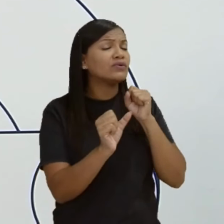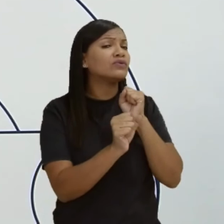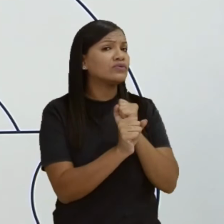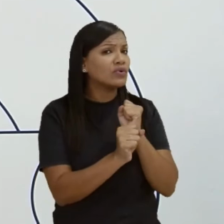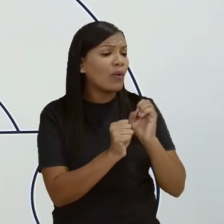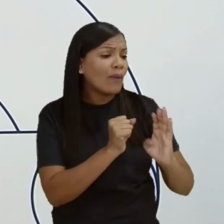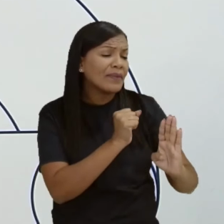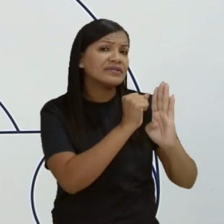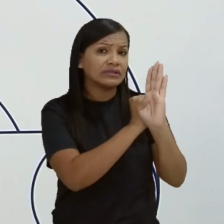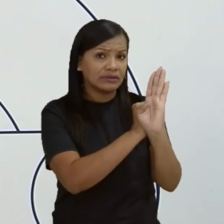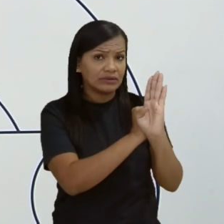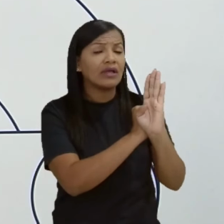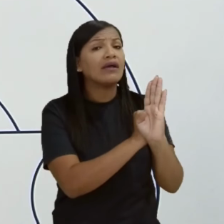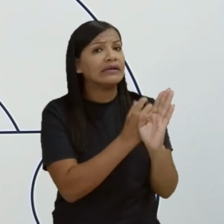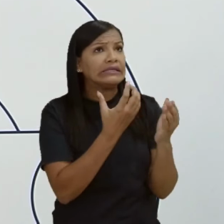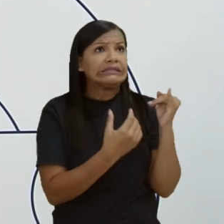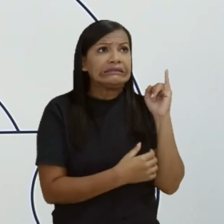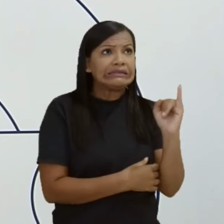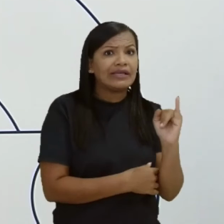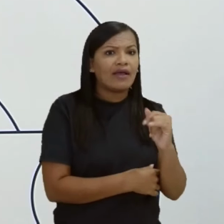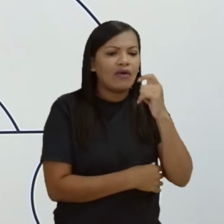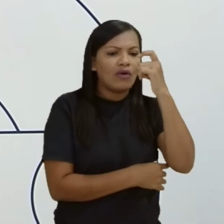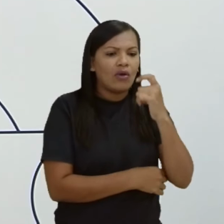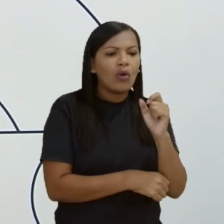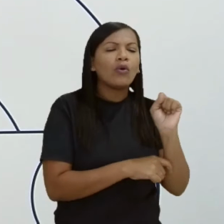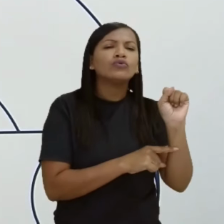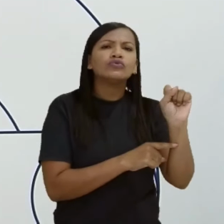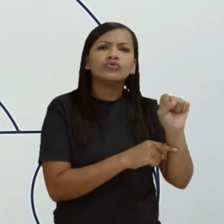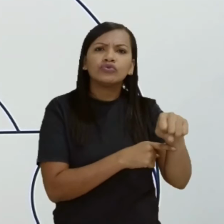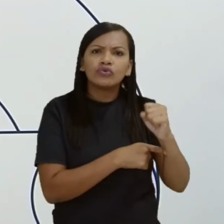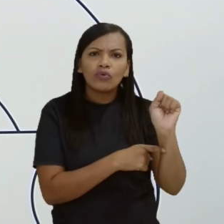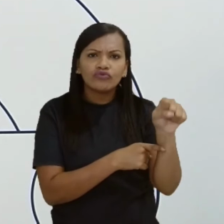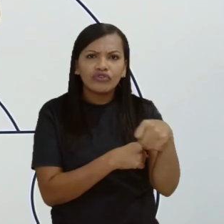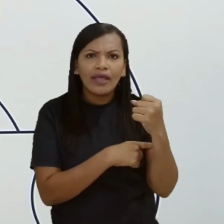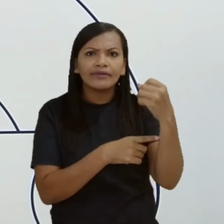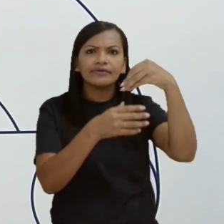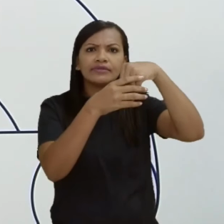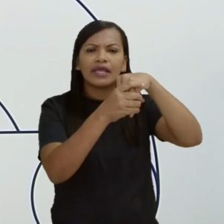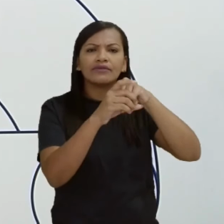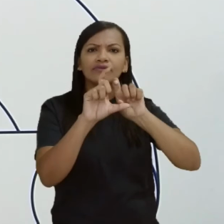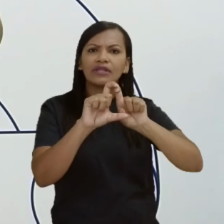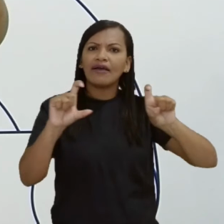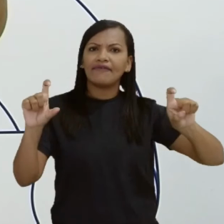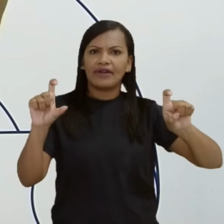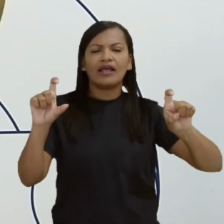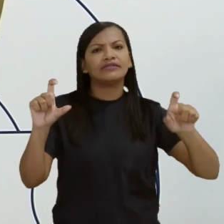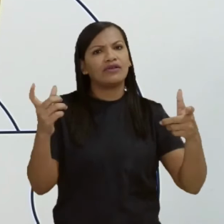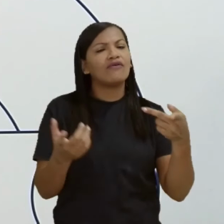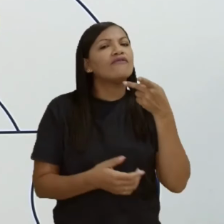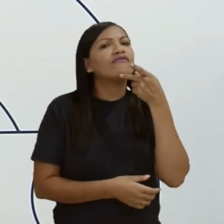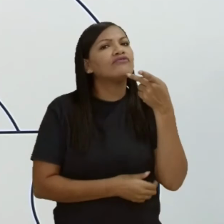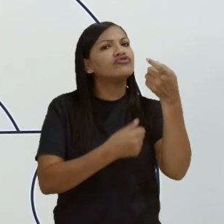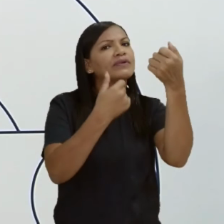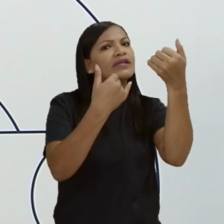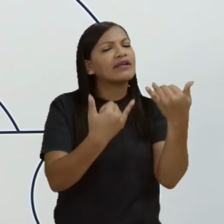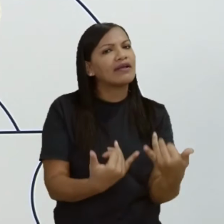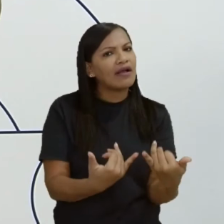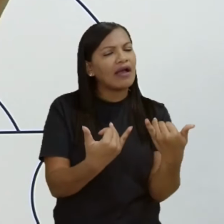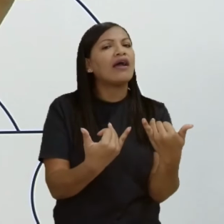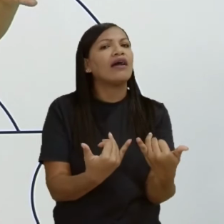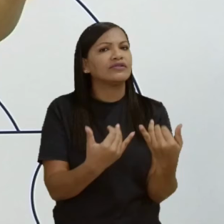substantivo vai funcionar como sujeito da frase, por exemplo, eu estou falando de sintaxe.